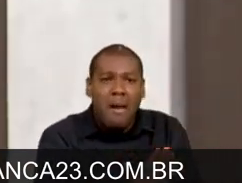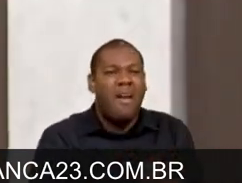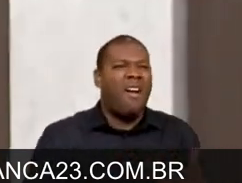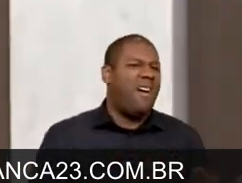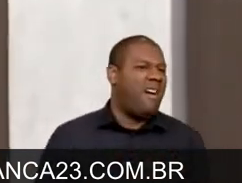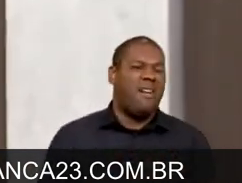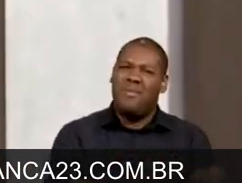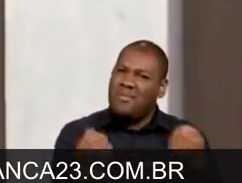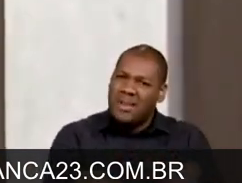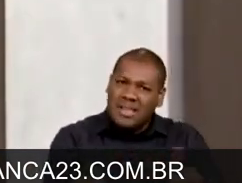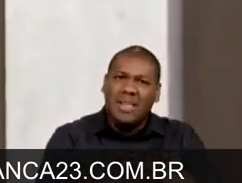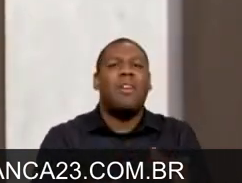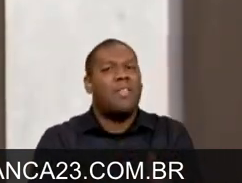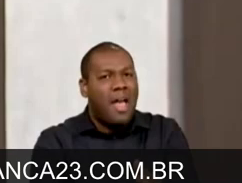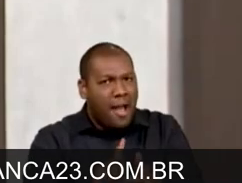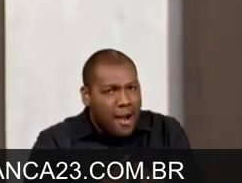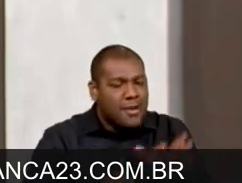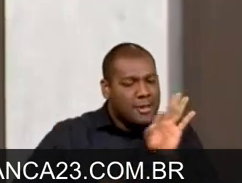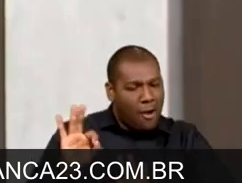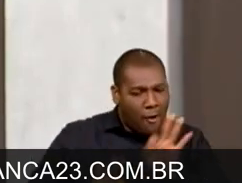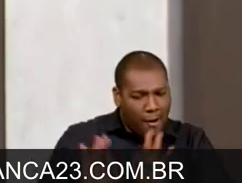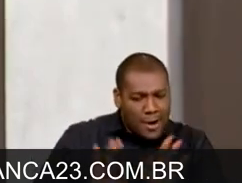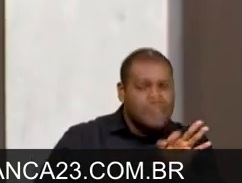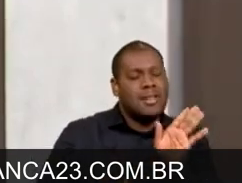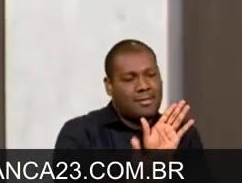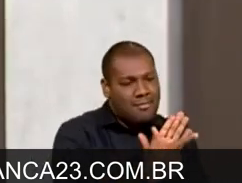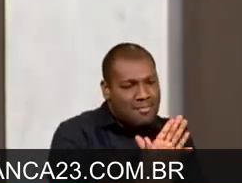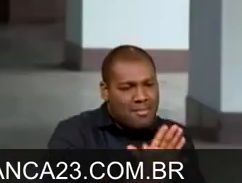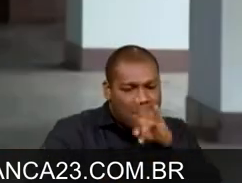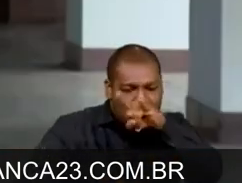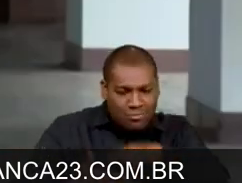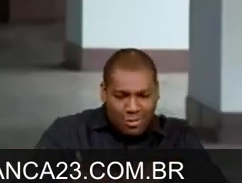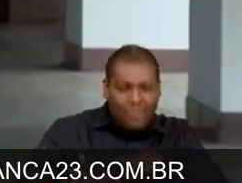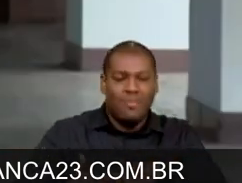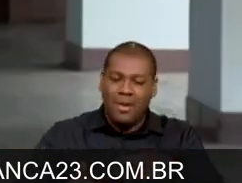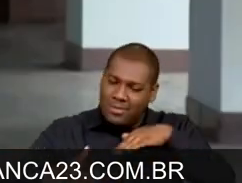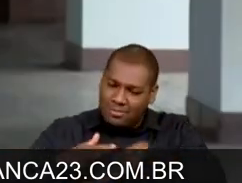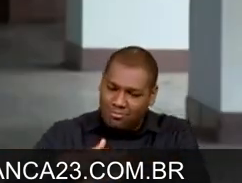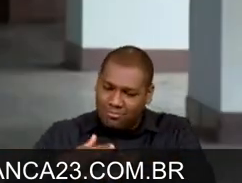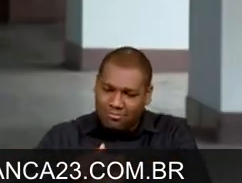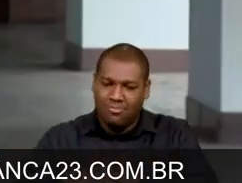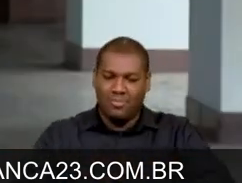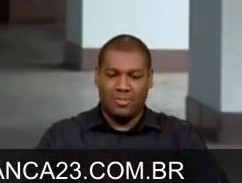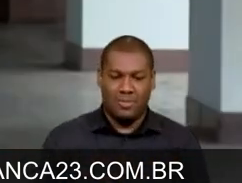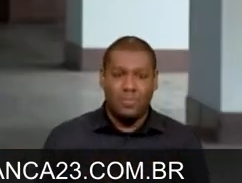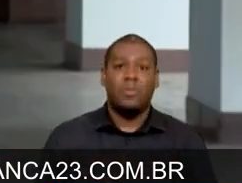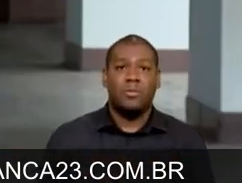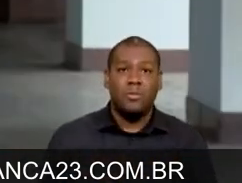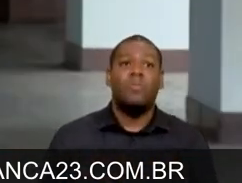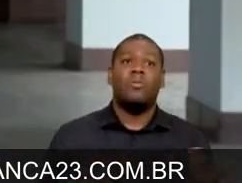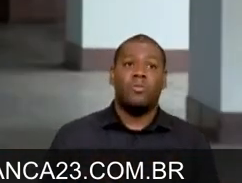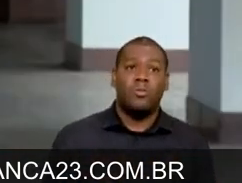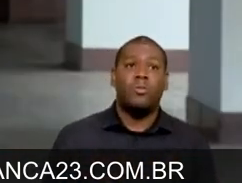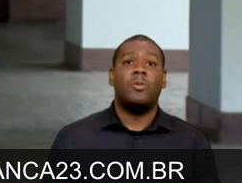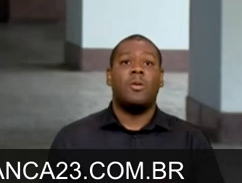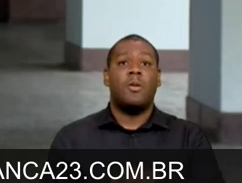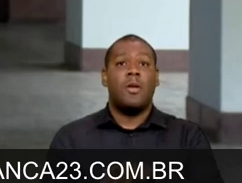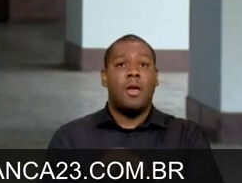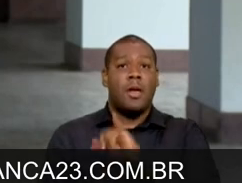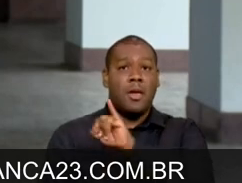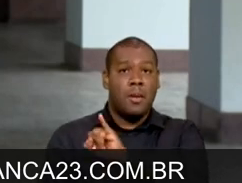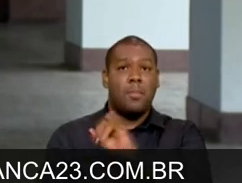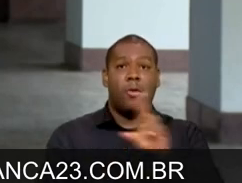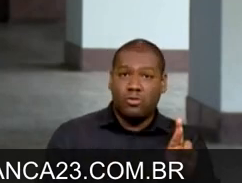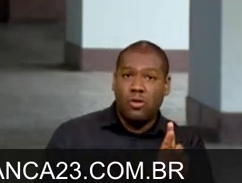pasta acumulada assim é muito satisfatório, ajuda demais. O período de entrega da declaração do imposto de renda referente